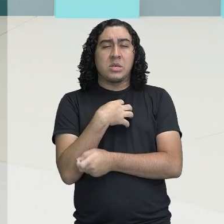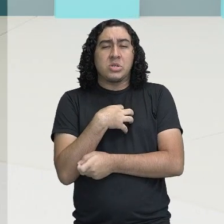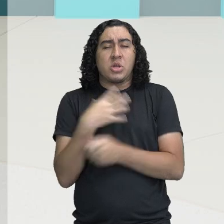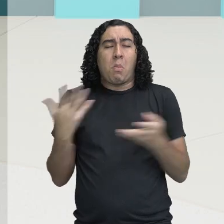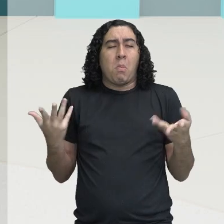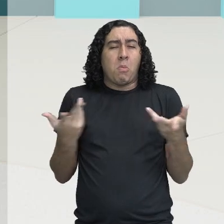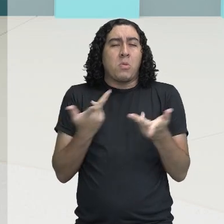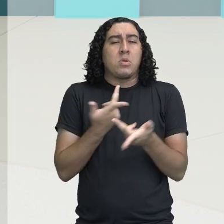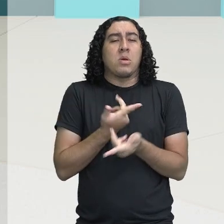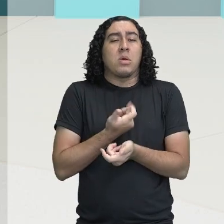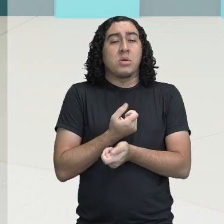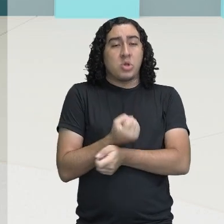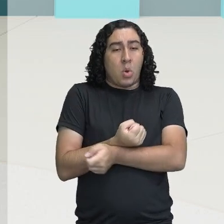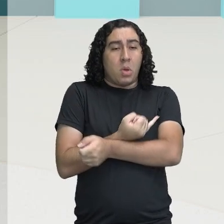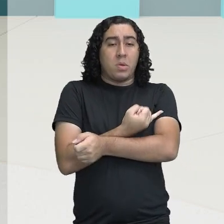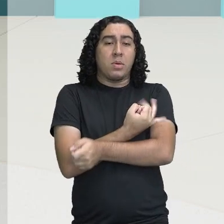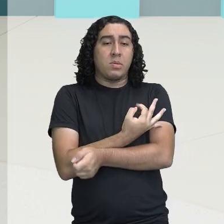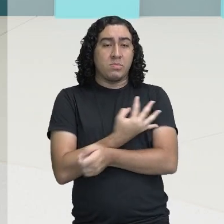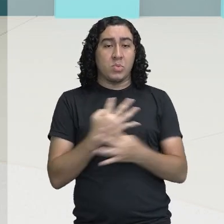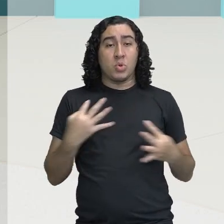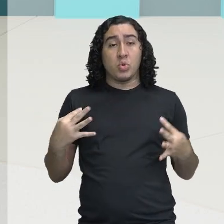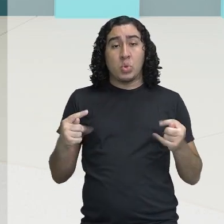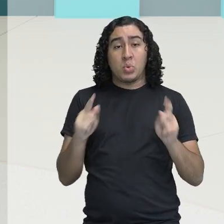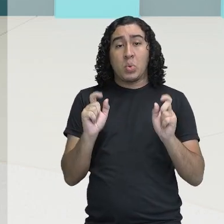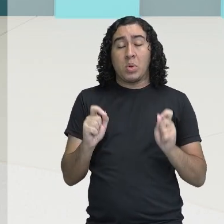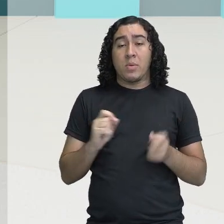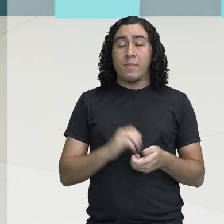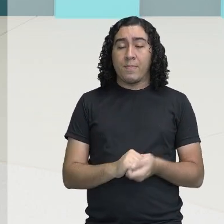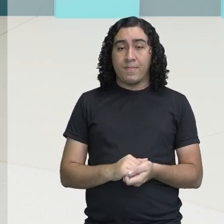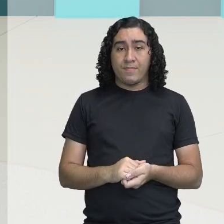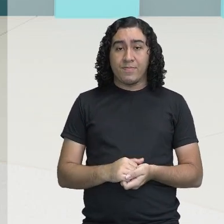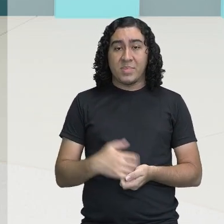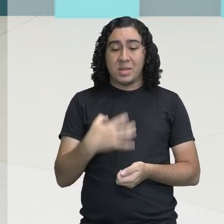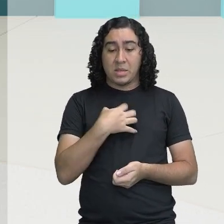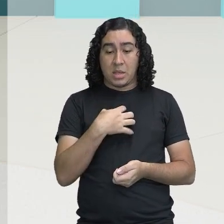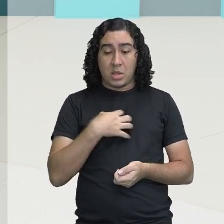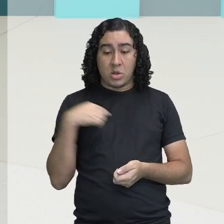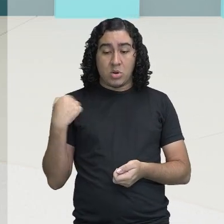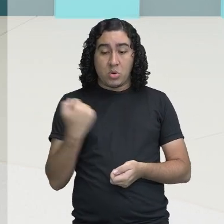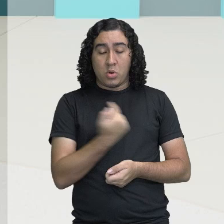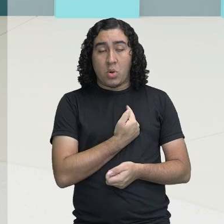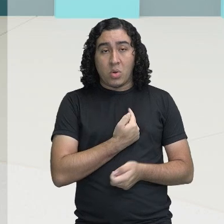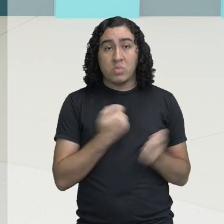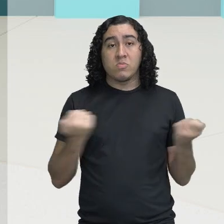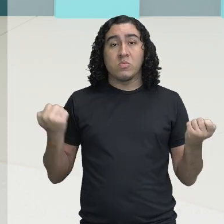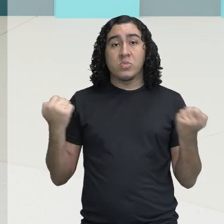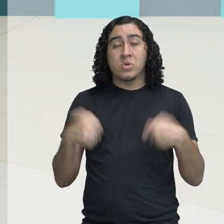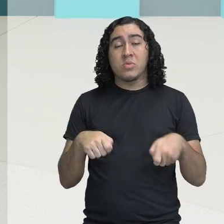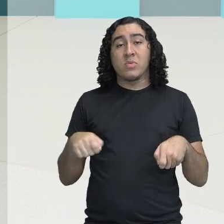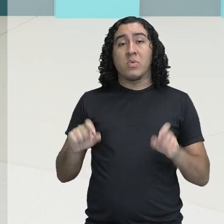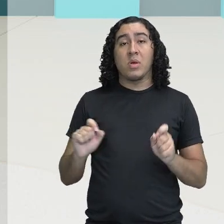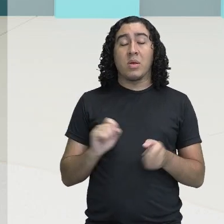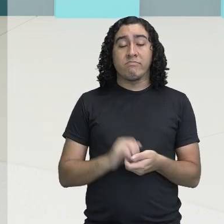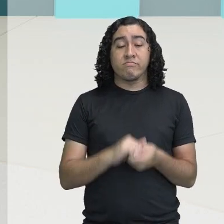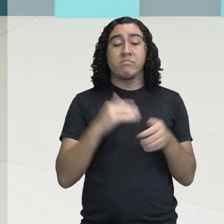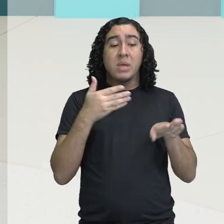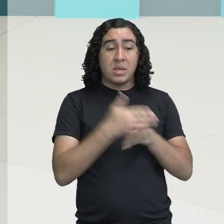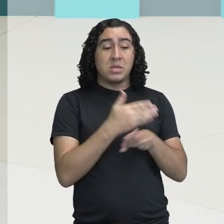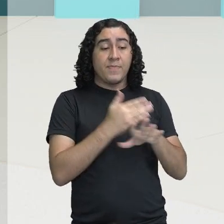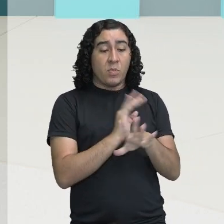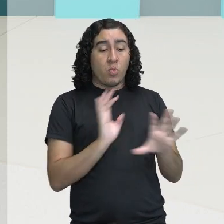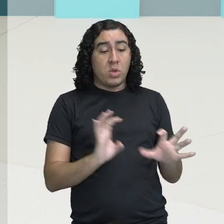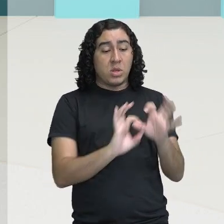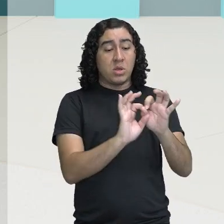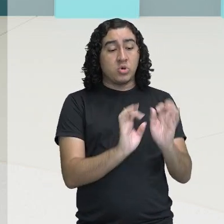prazer, a cooperação. Tudo isso nos traz o quê? Uma forma de nos sentir pertencentes e,